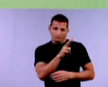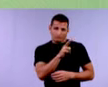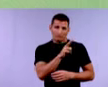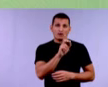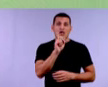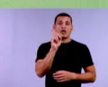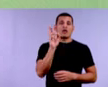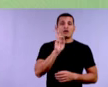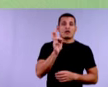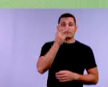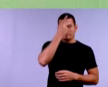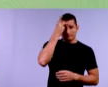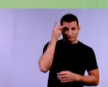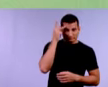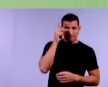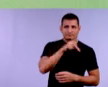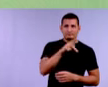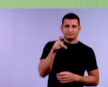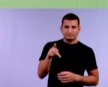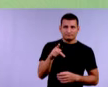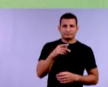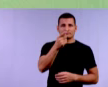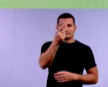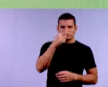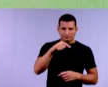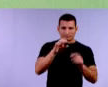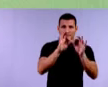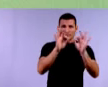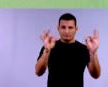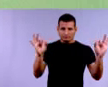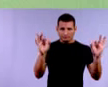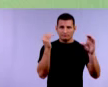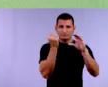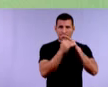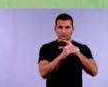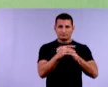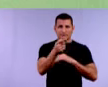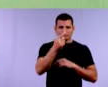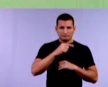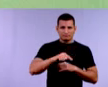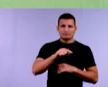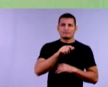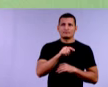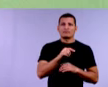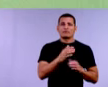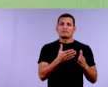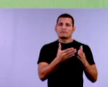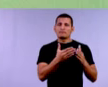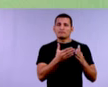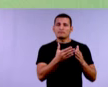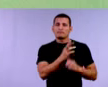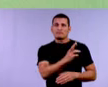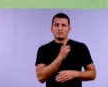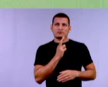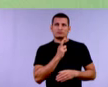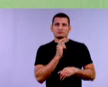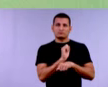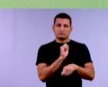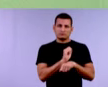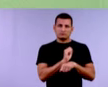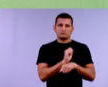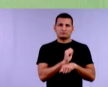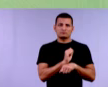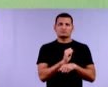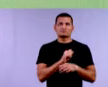por vírgula, a mensagem e a solicitação de resposta, bem curtinho. E a assinatura.